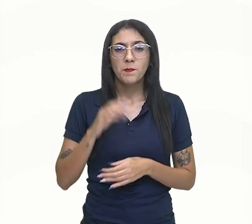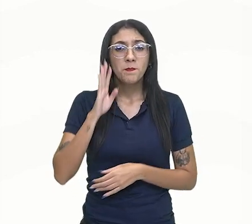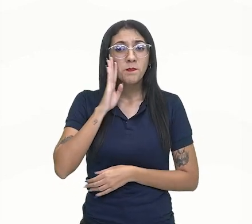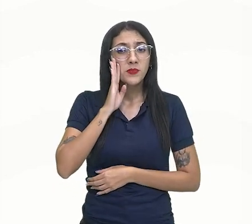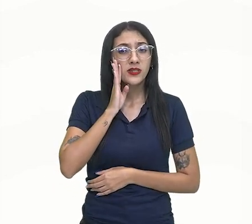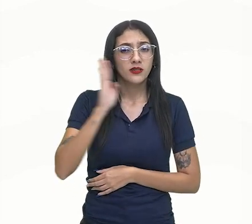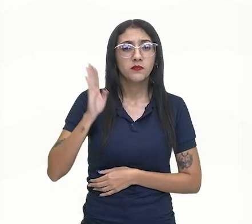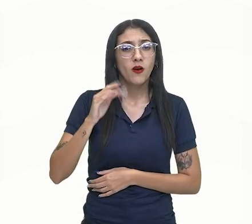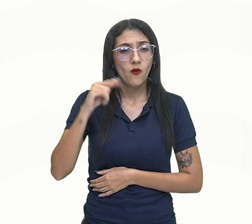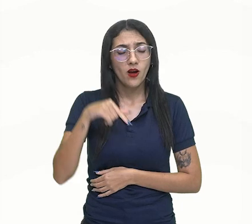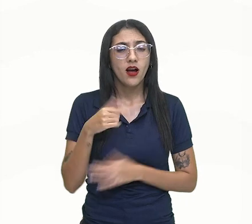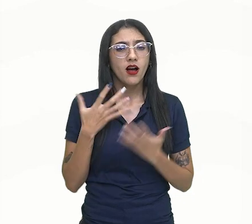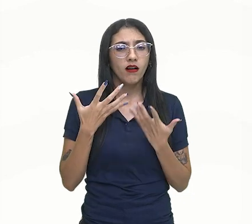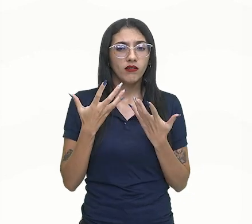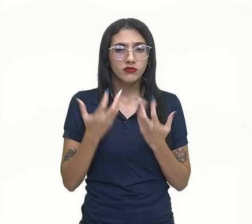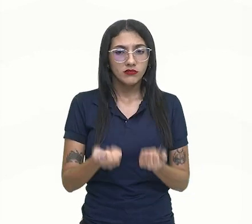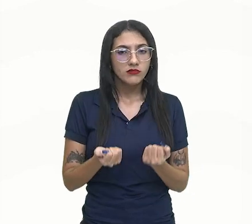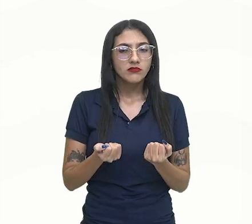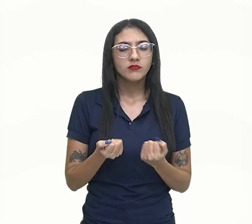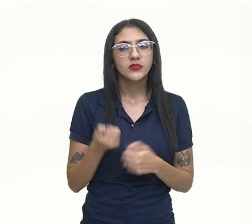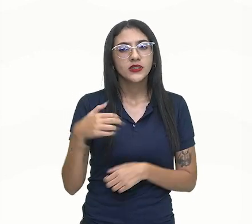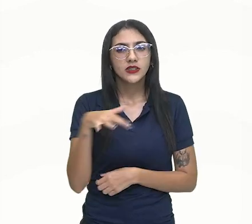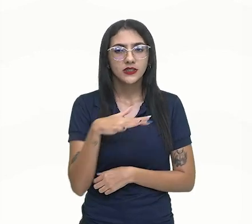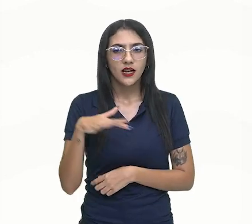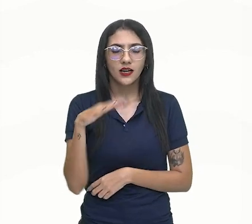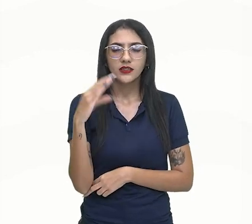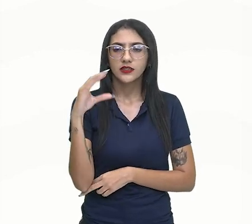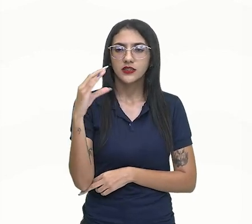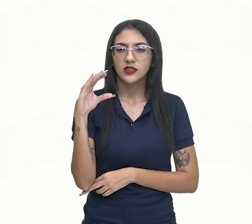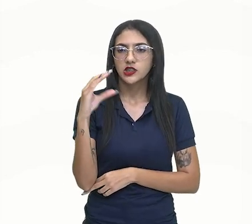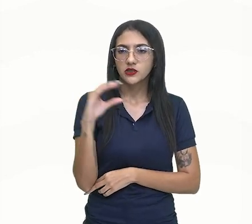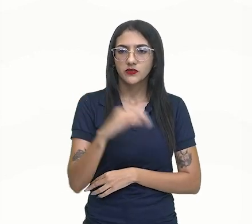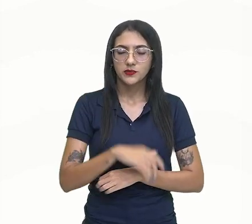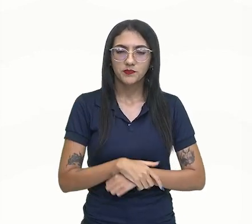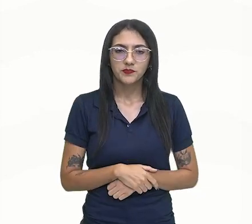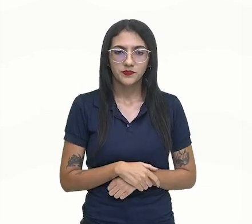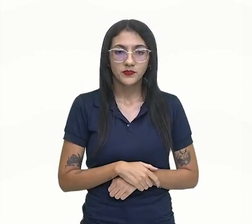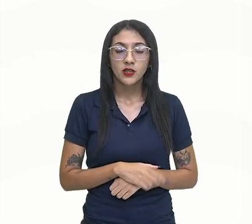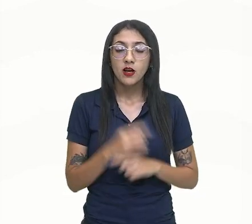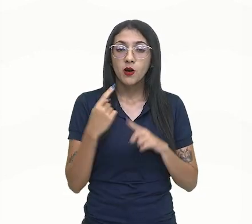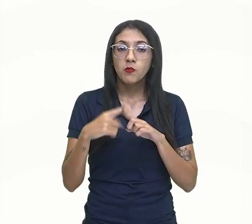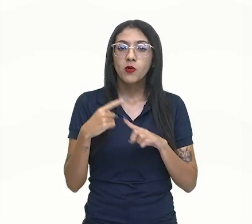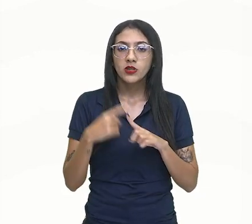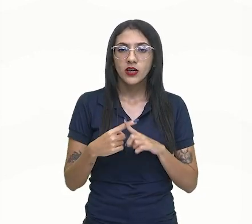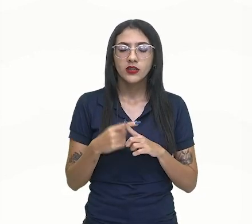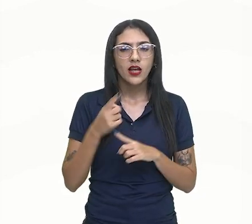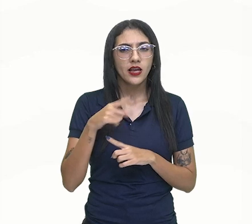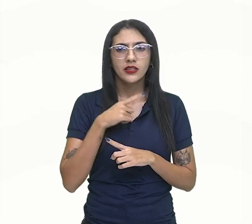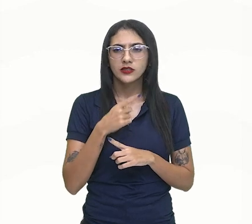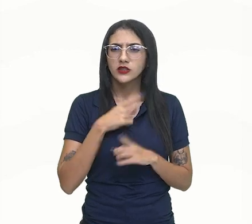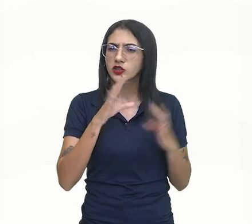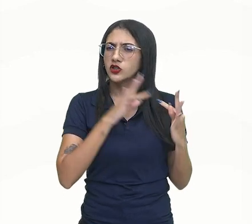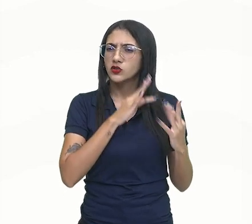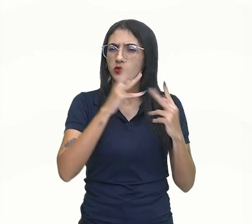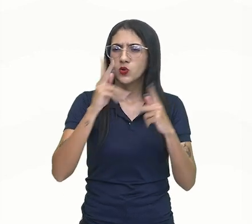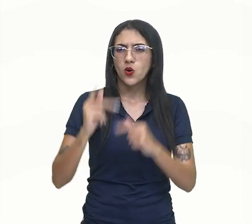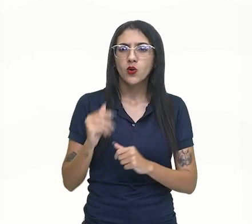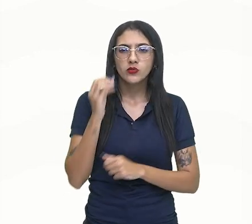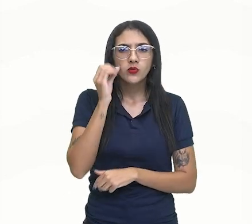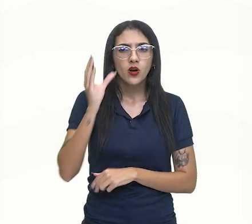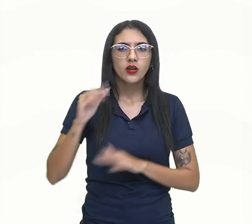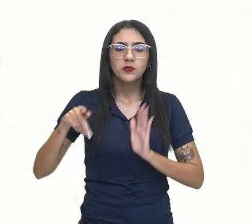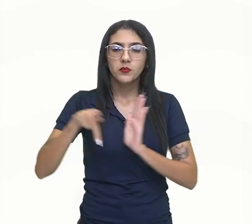mais aceita, olha só, na comunidade científica, porque ele envolve todos os conhecimentos sobre